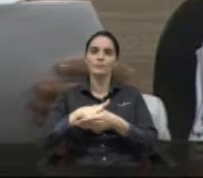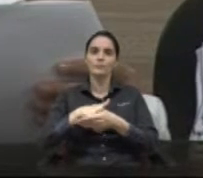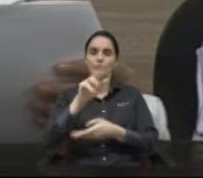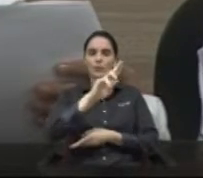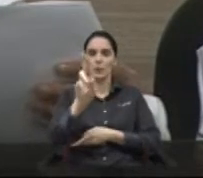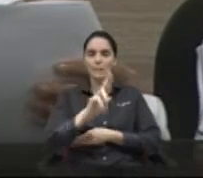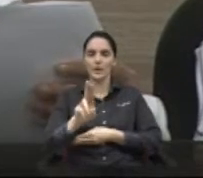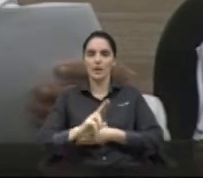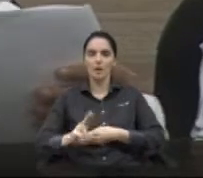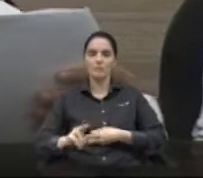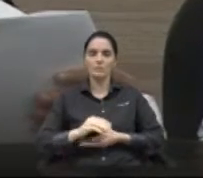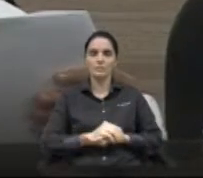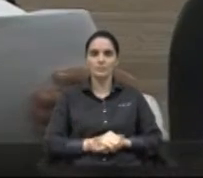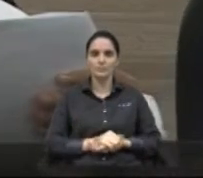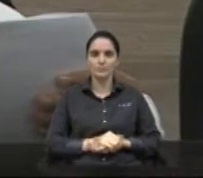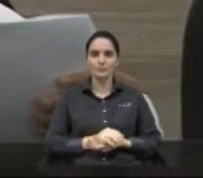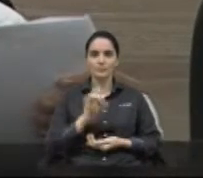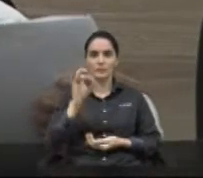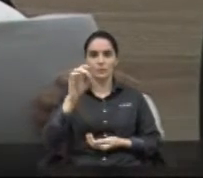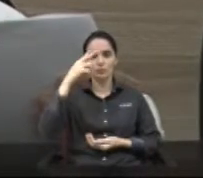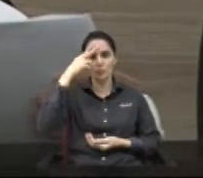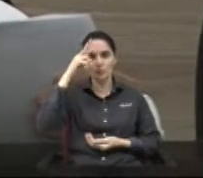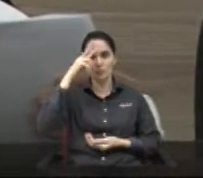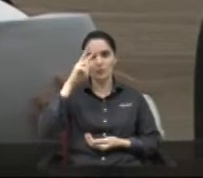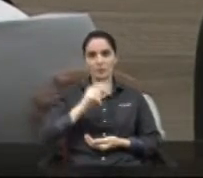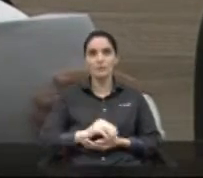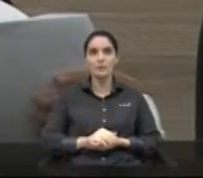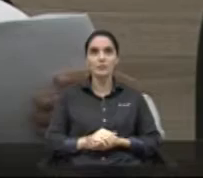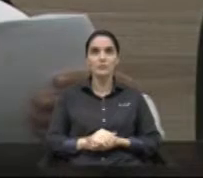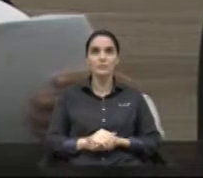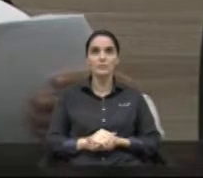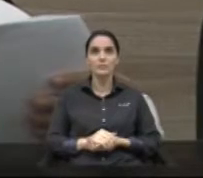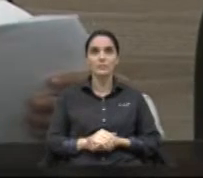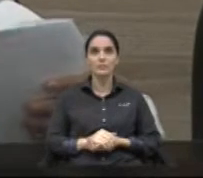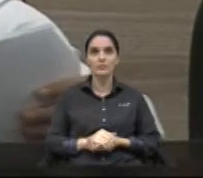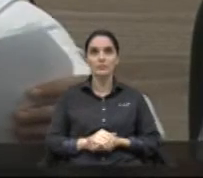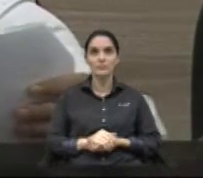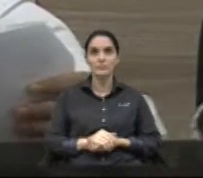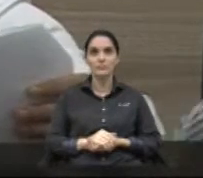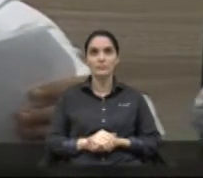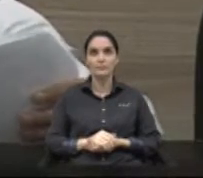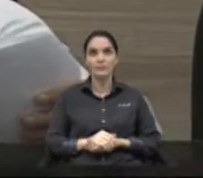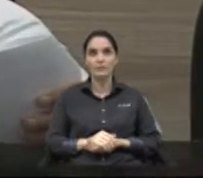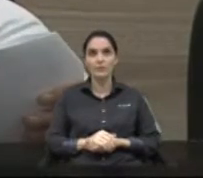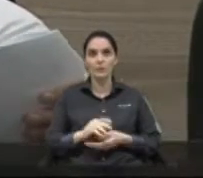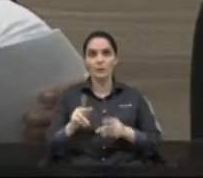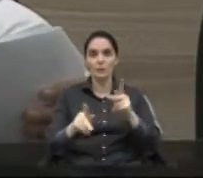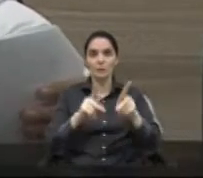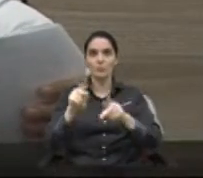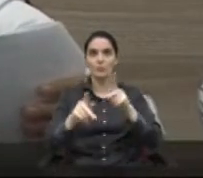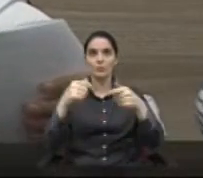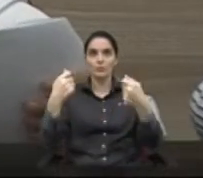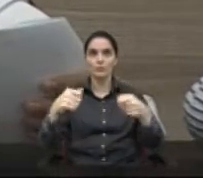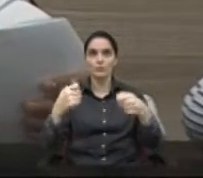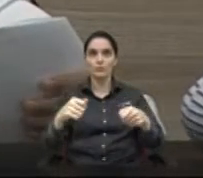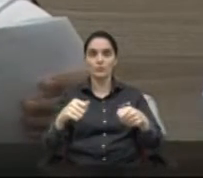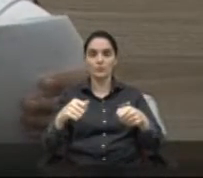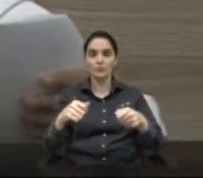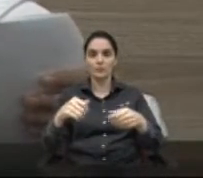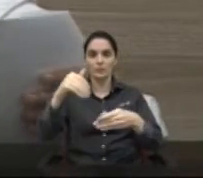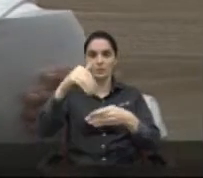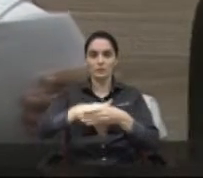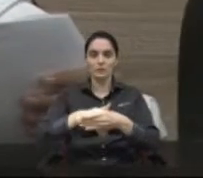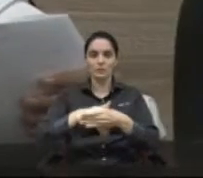é nominal. Só gostaria de lembrar que para aprovação carece de